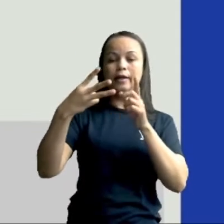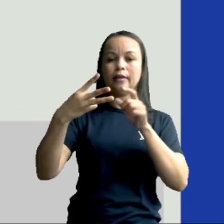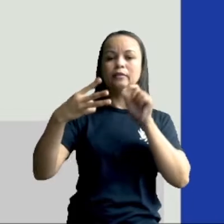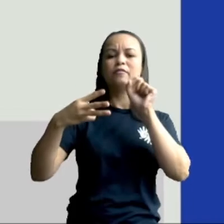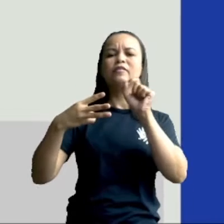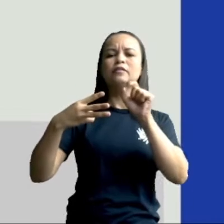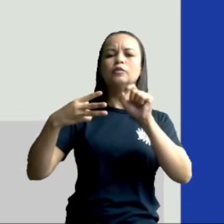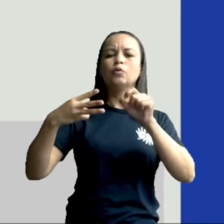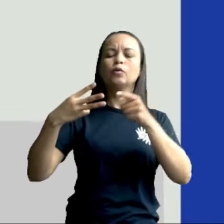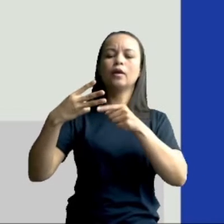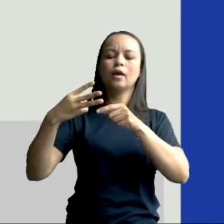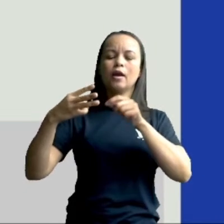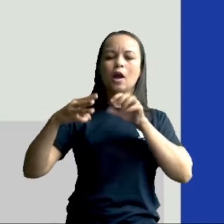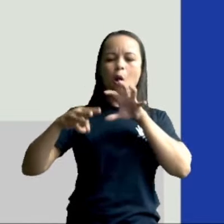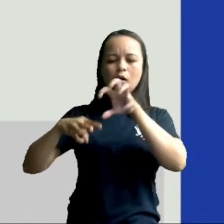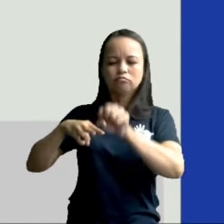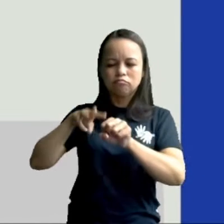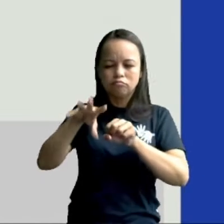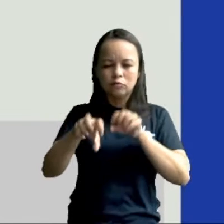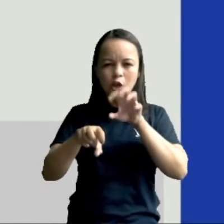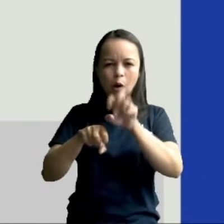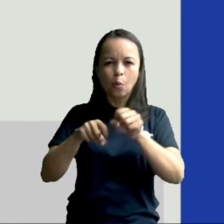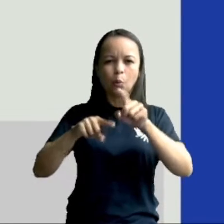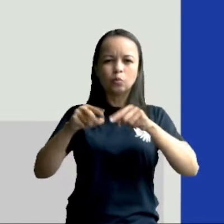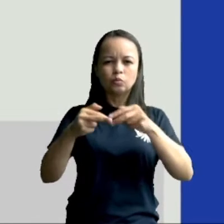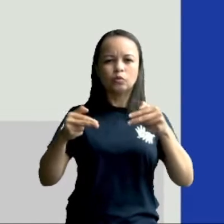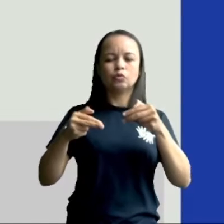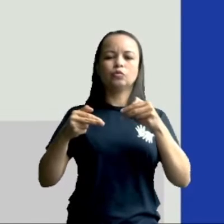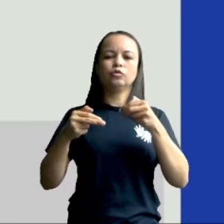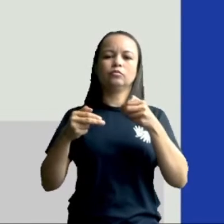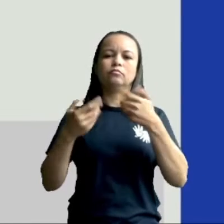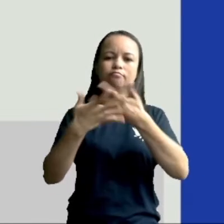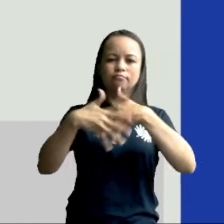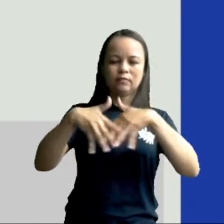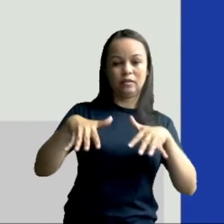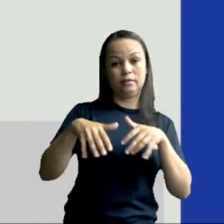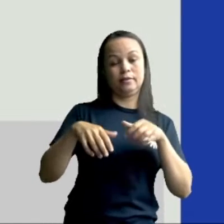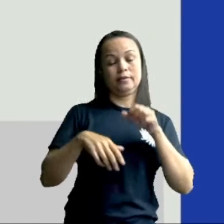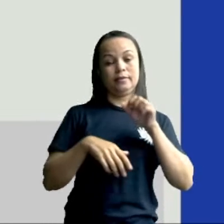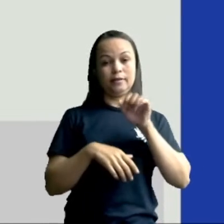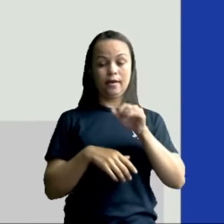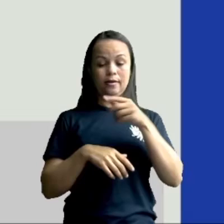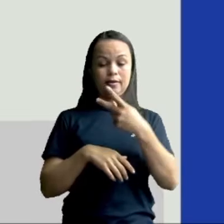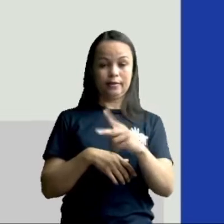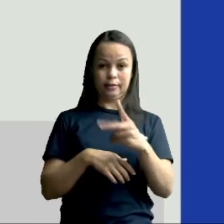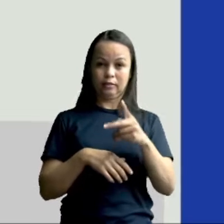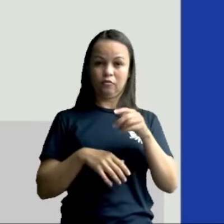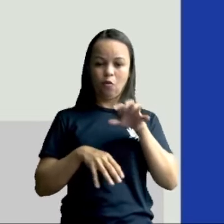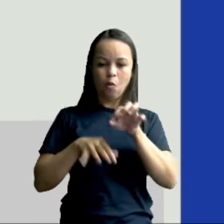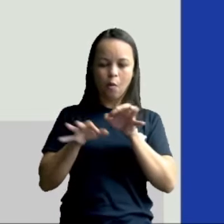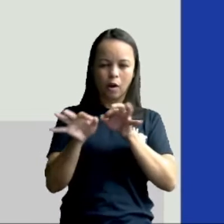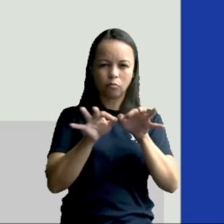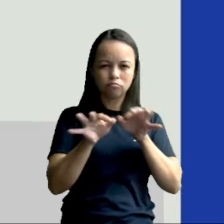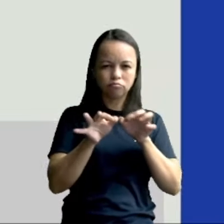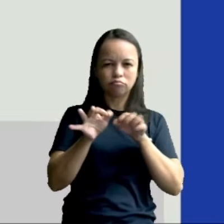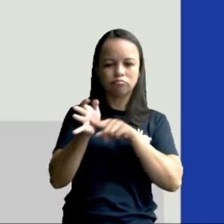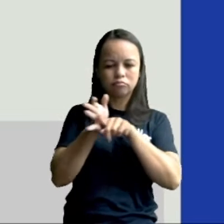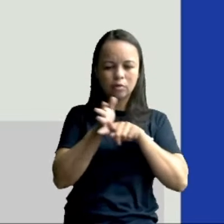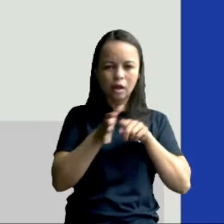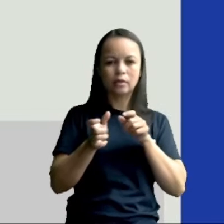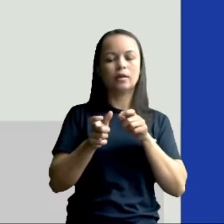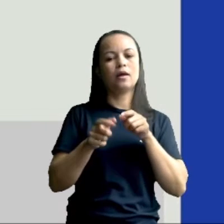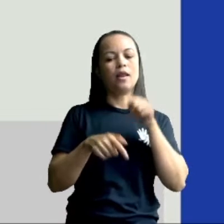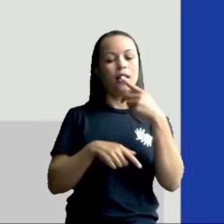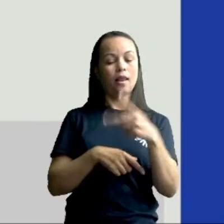uma exploração dos recursos naturais, que se essa exploração não for muito bem administrada, ela